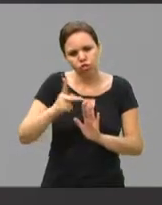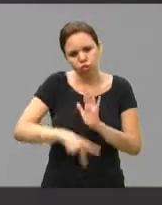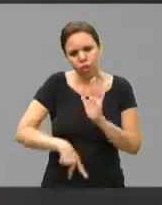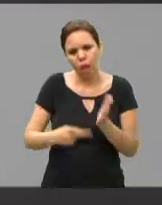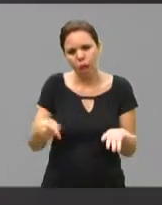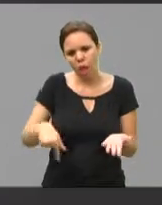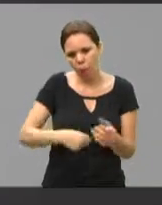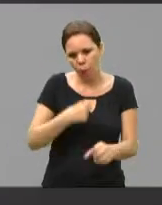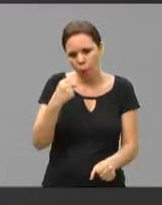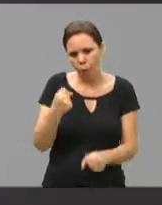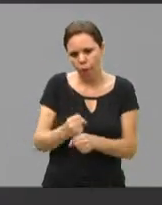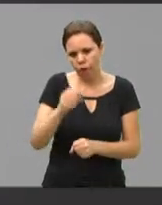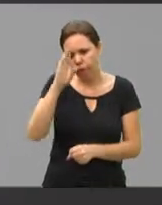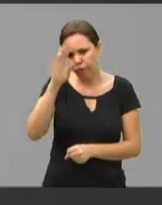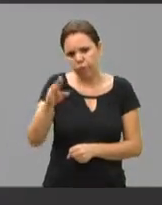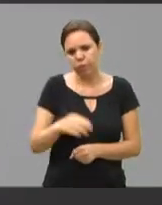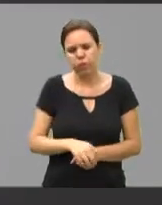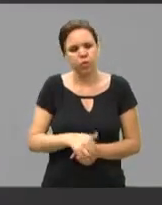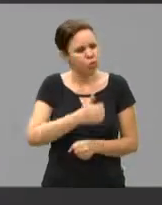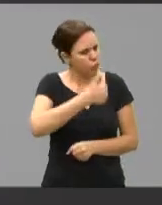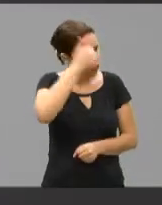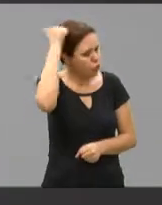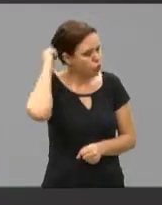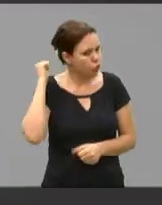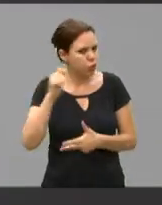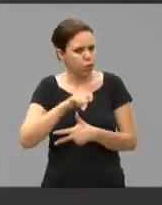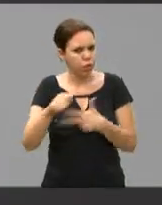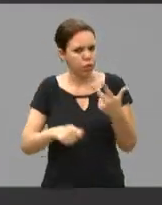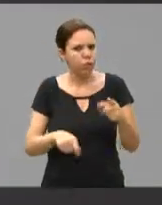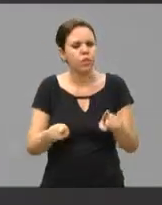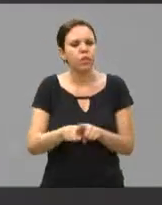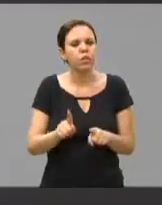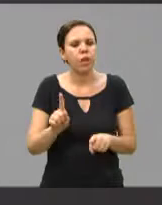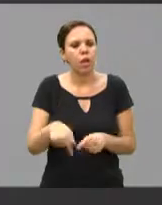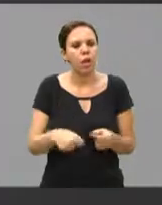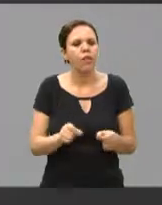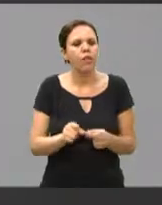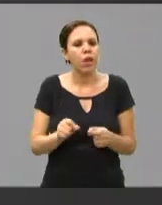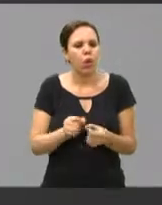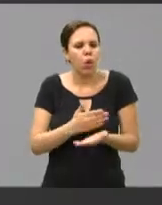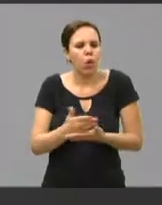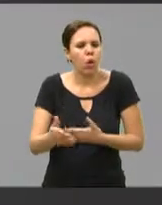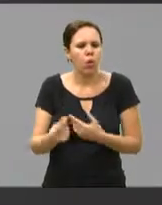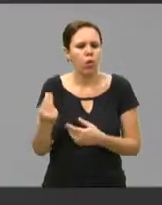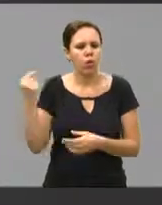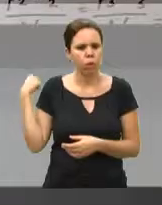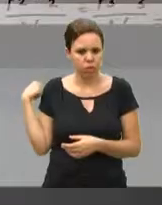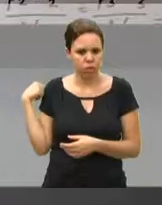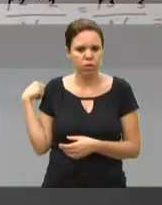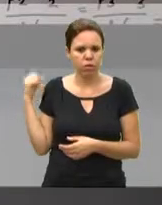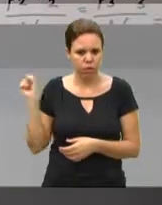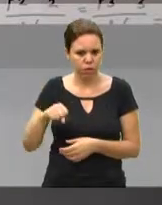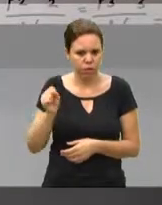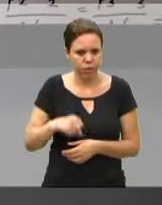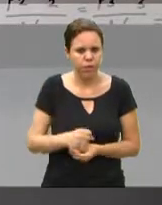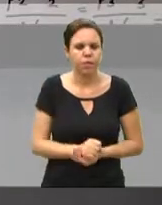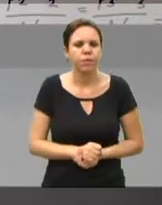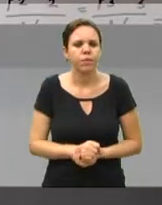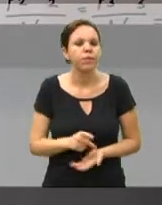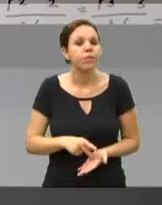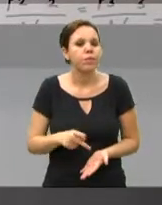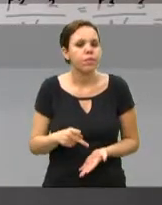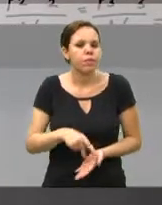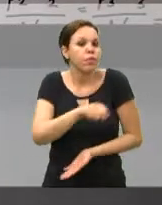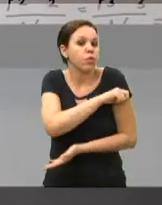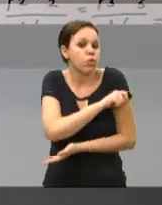um ano fundamental para quem presta um vestibular Enem, então, esse planejamento tem que ser começado desde muito antes, né? Sim, sim. Na verdade, o